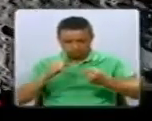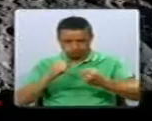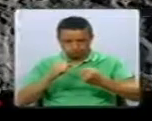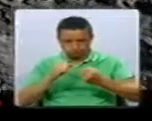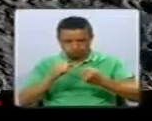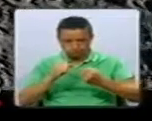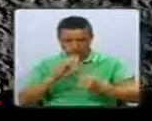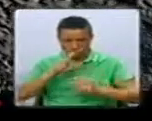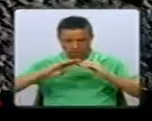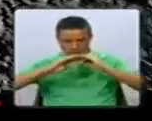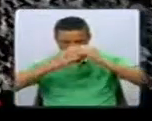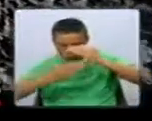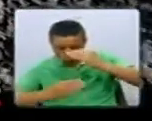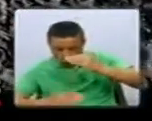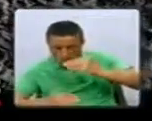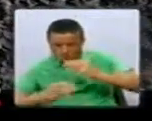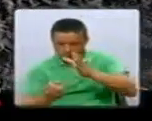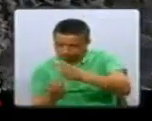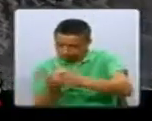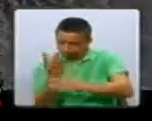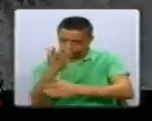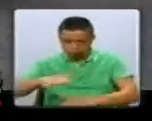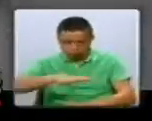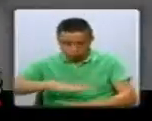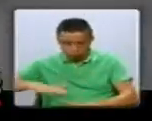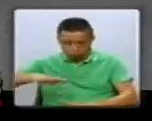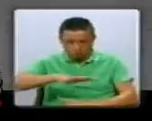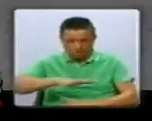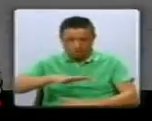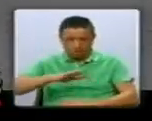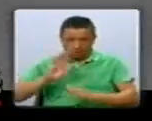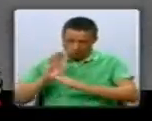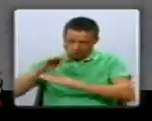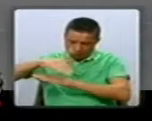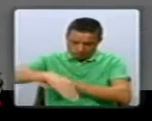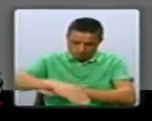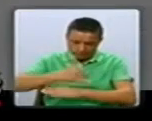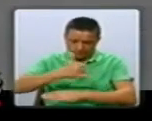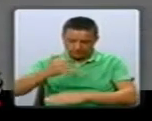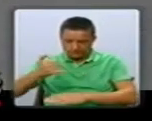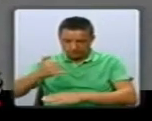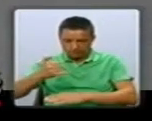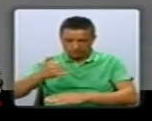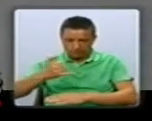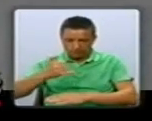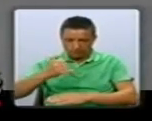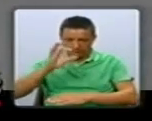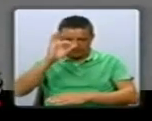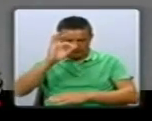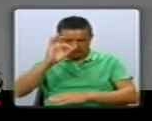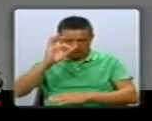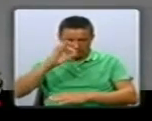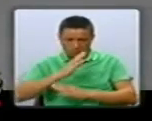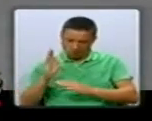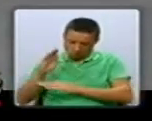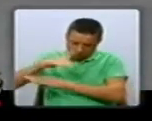encostas desta zona, as encostas vulcânicas desta zona, têm uma inclinação por volta dos 25 a 25 graus, ou seja, é extremamente